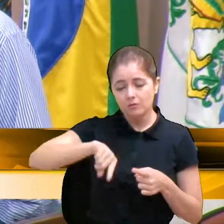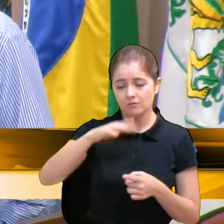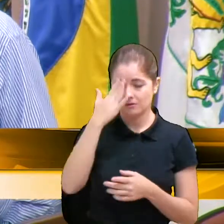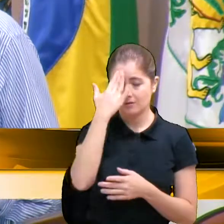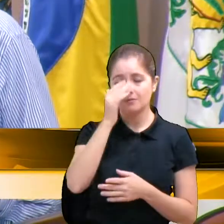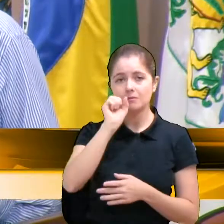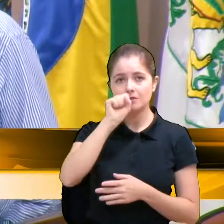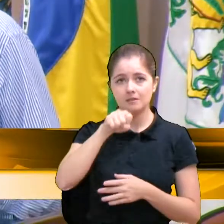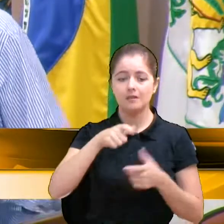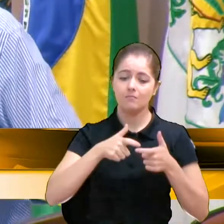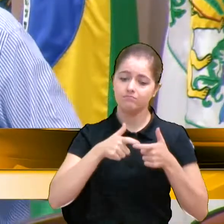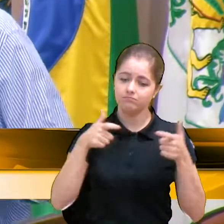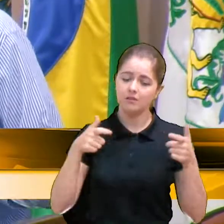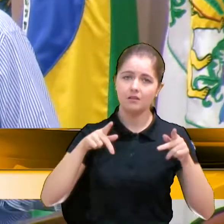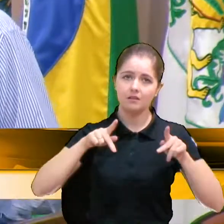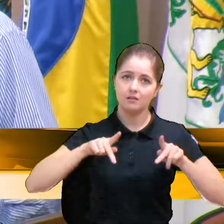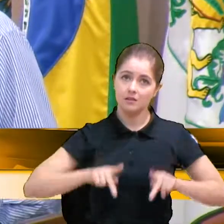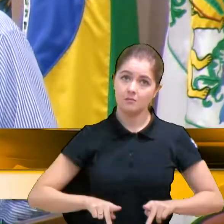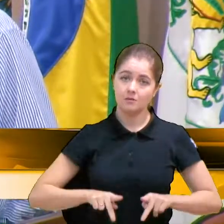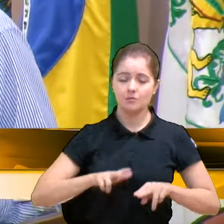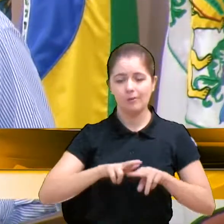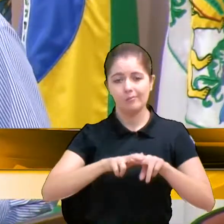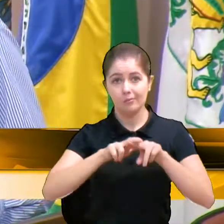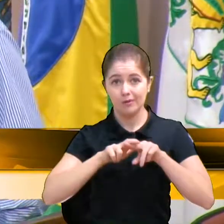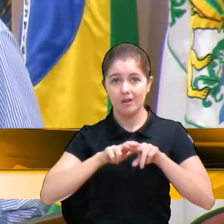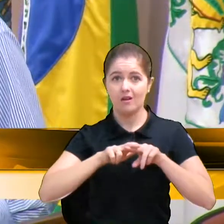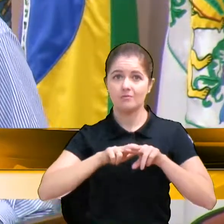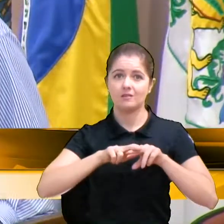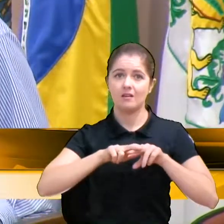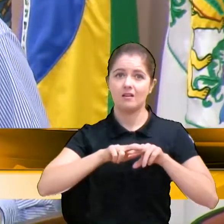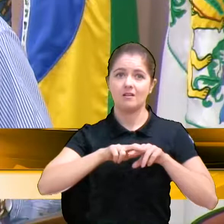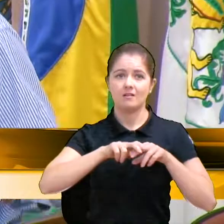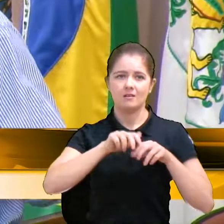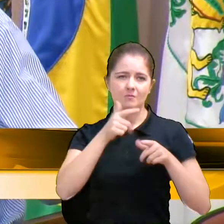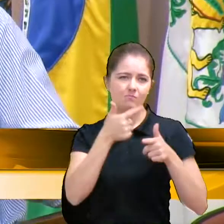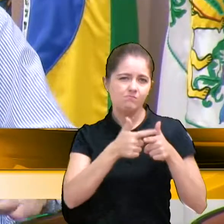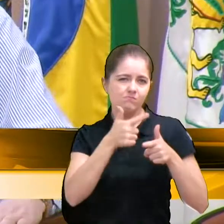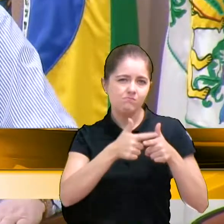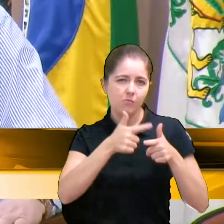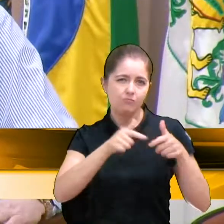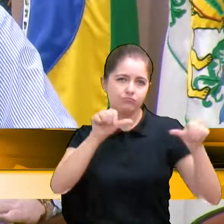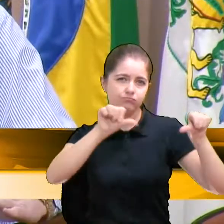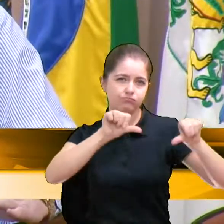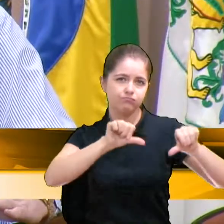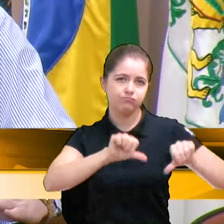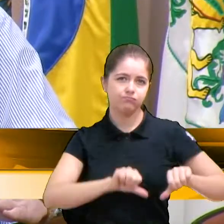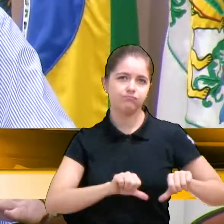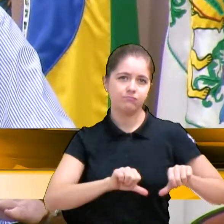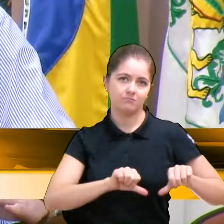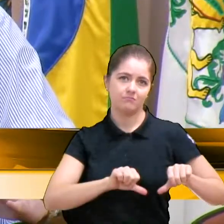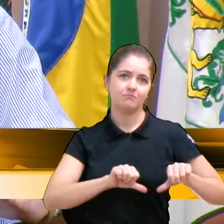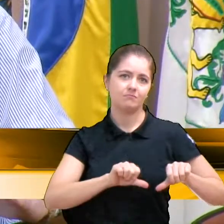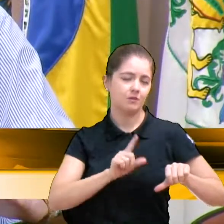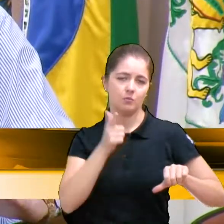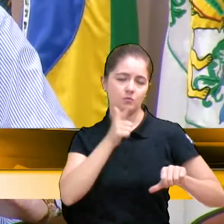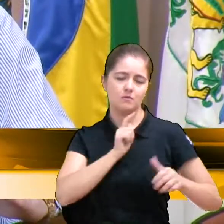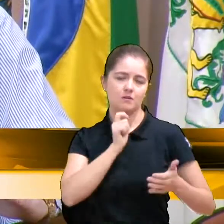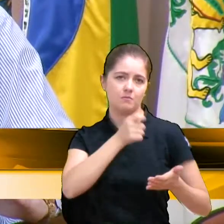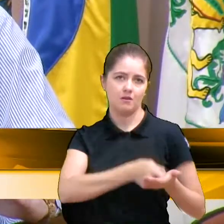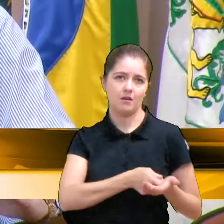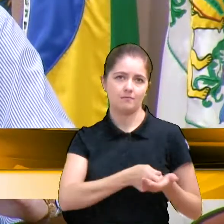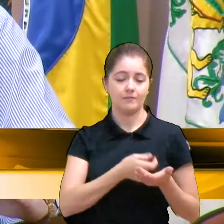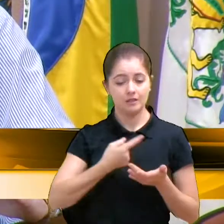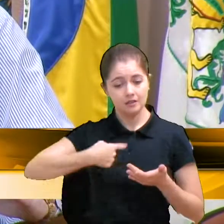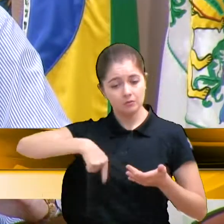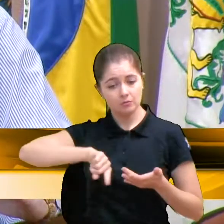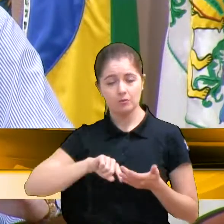grande maioria é realmente em função de uma crise de dificuldades econômicas. E nós defendemos, então, efetivamente, a